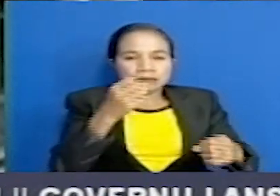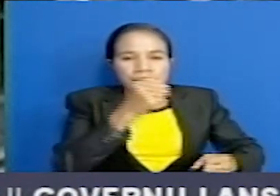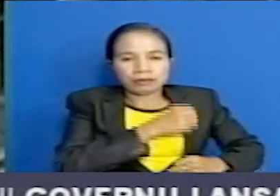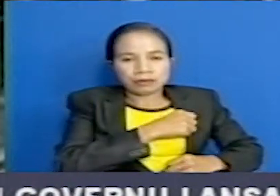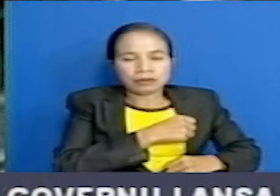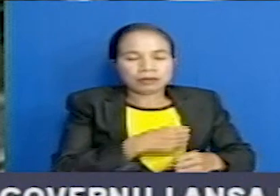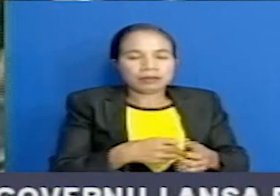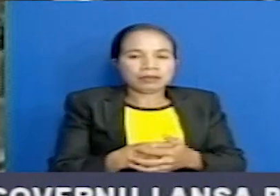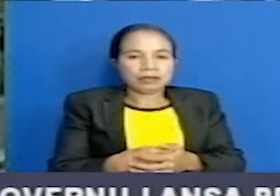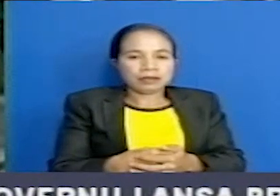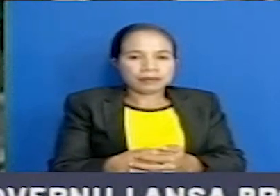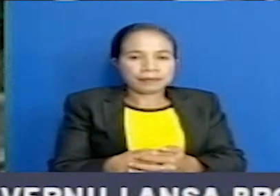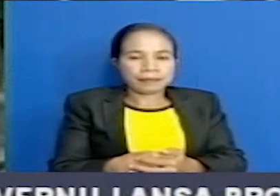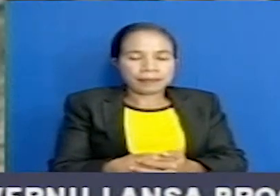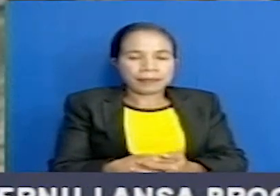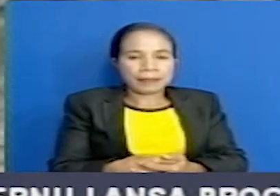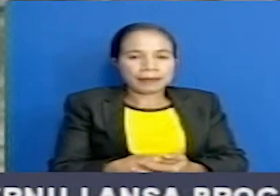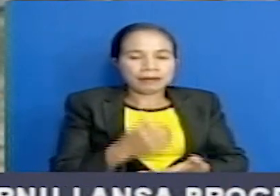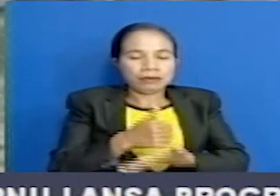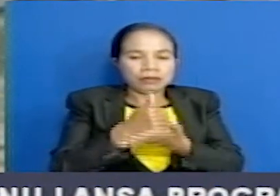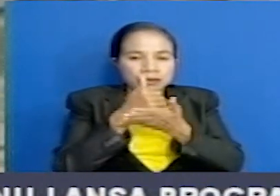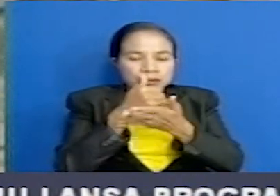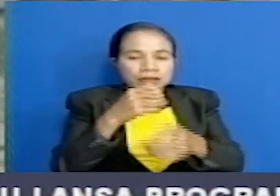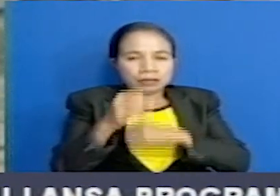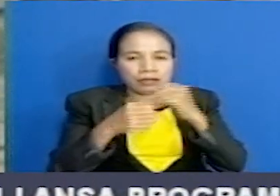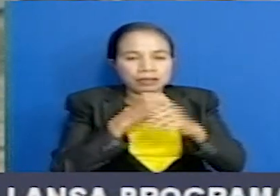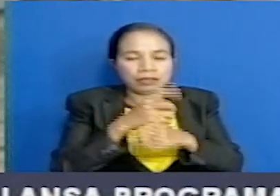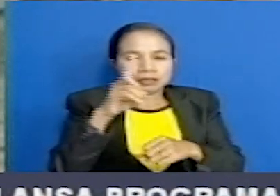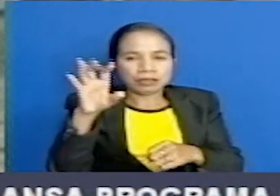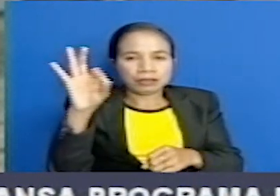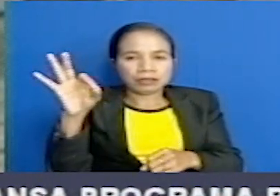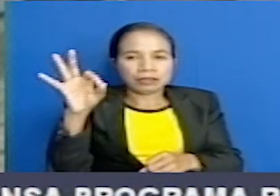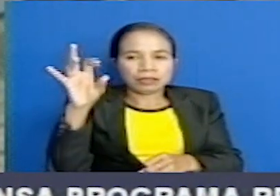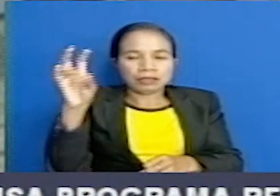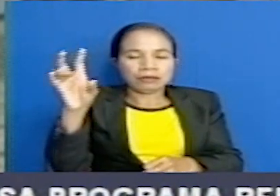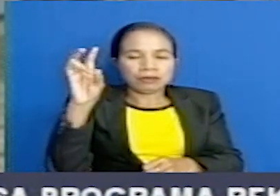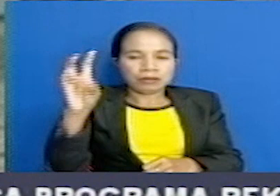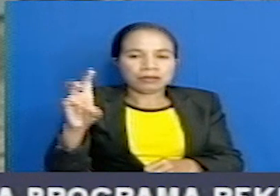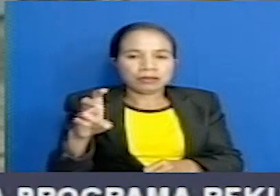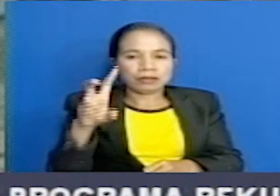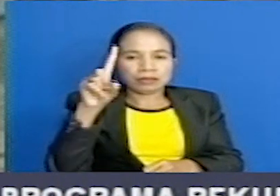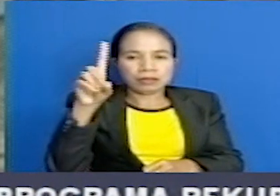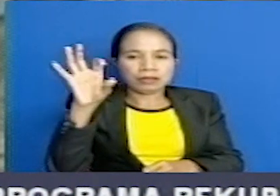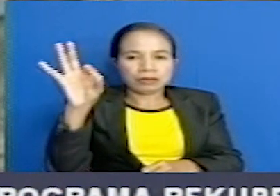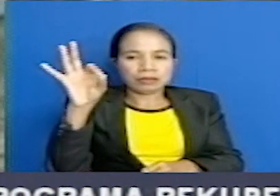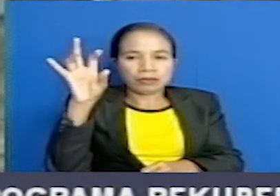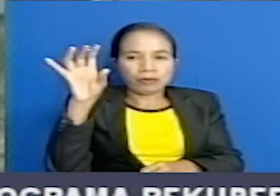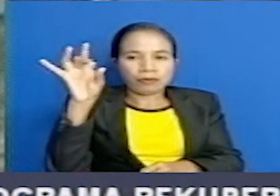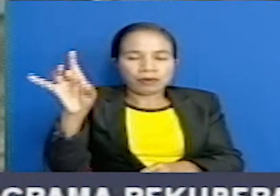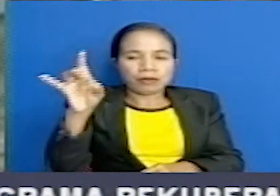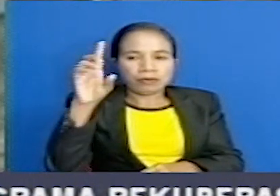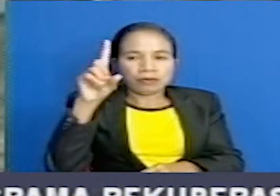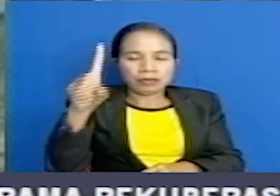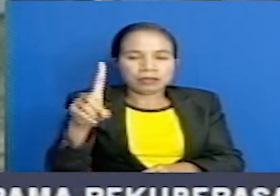Armada iha base e de apoio. Tinan Rihu Inda Tusia Hitunulu Racing Hitu, Tau Rihu Inda Tusia Walunulu